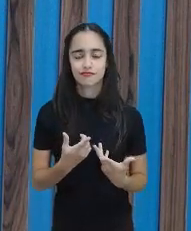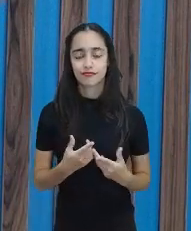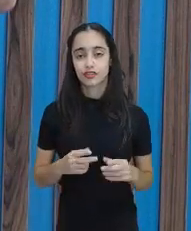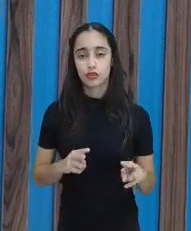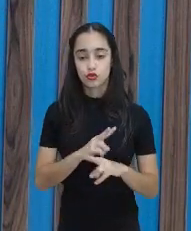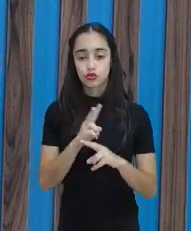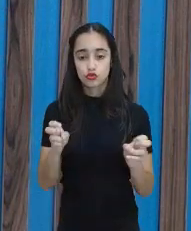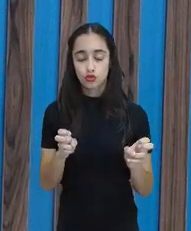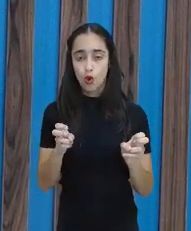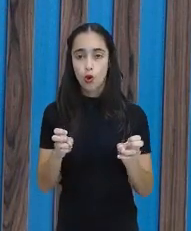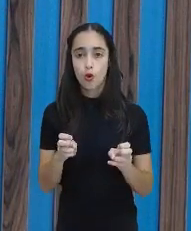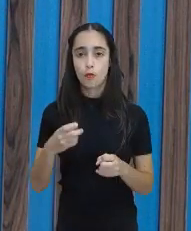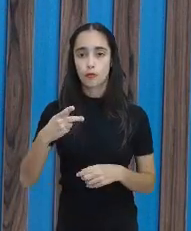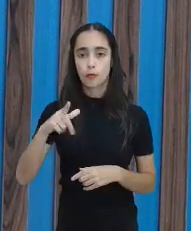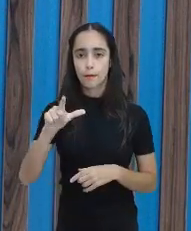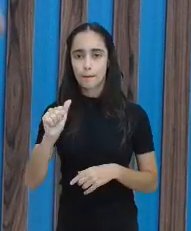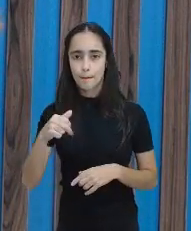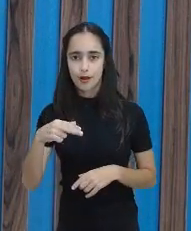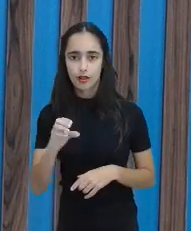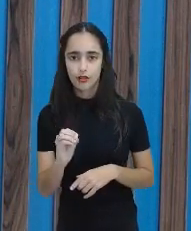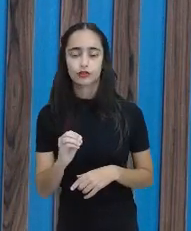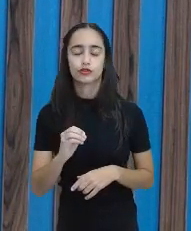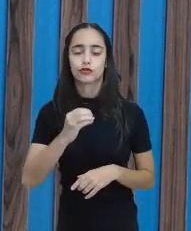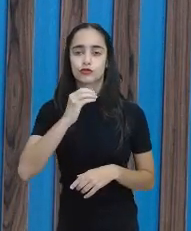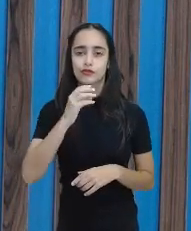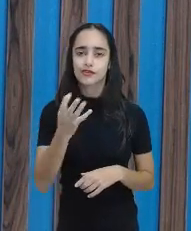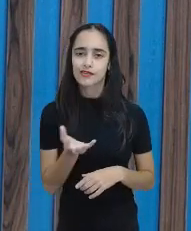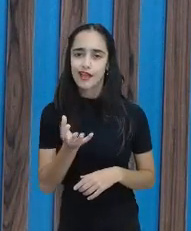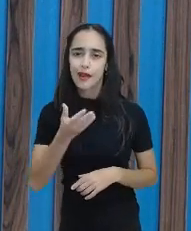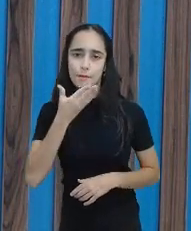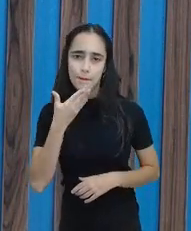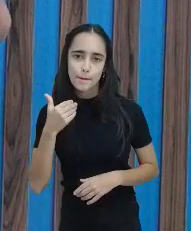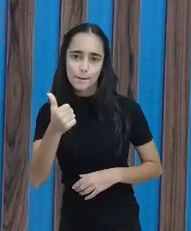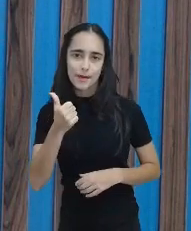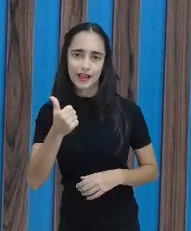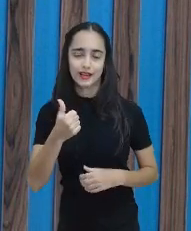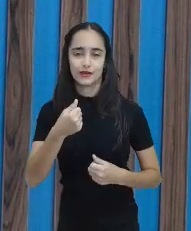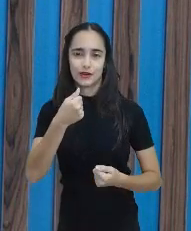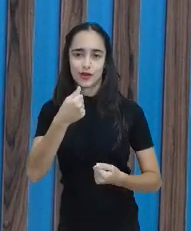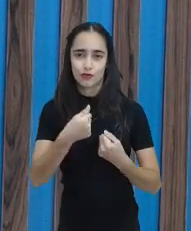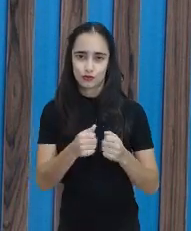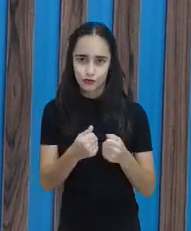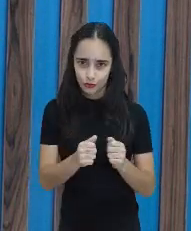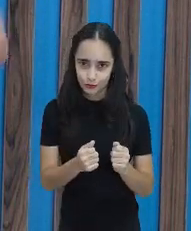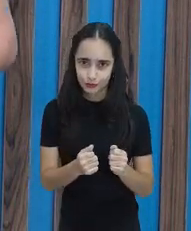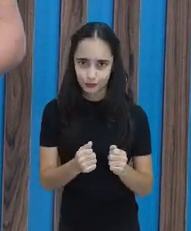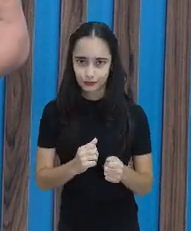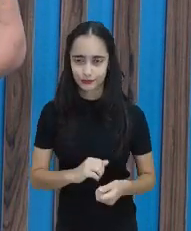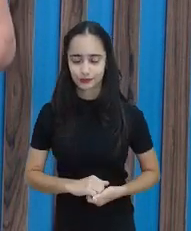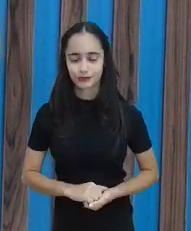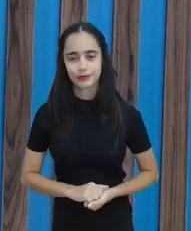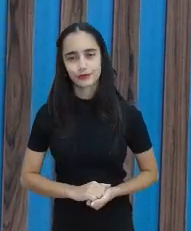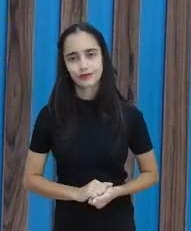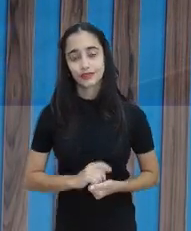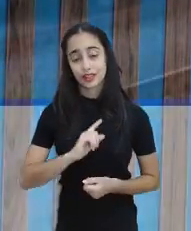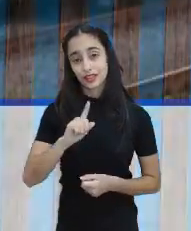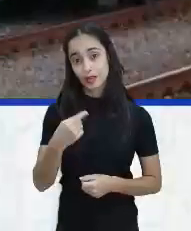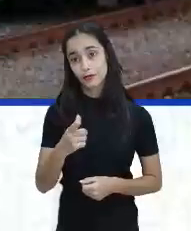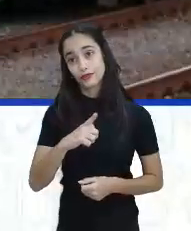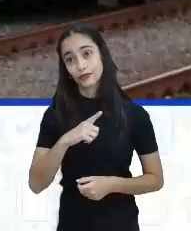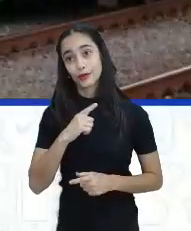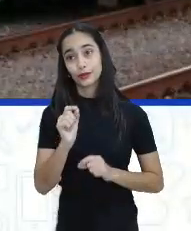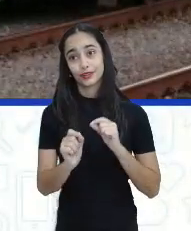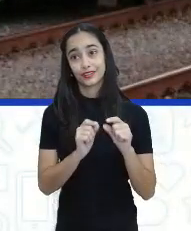falando, que também prevê essas questões, né, na melhoria dos transportes urbanos. Né? Daí a questão da mobilidade. Né? Depois aí,